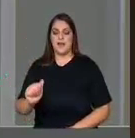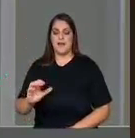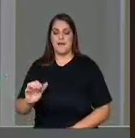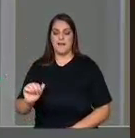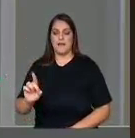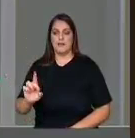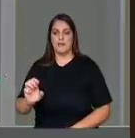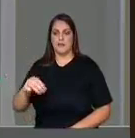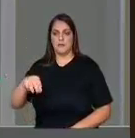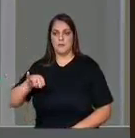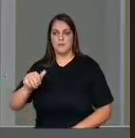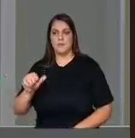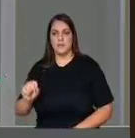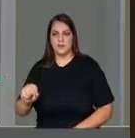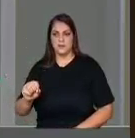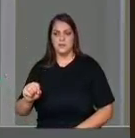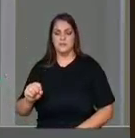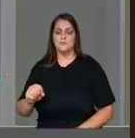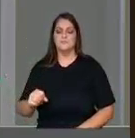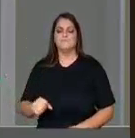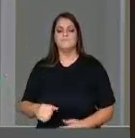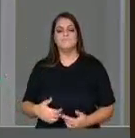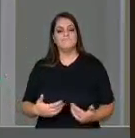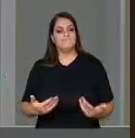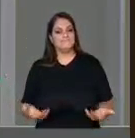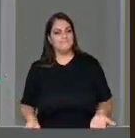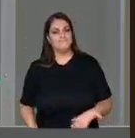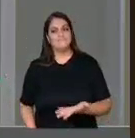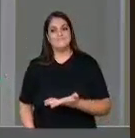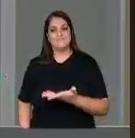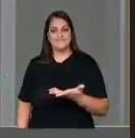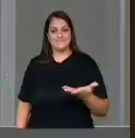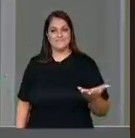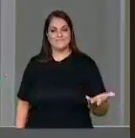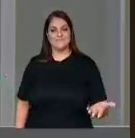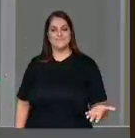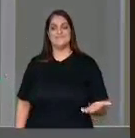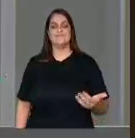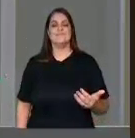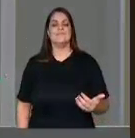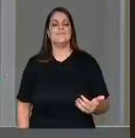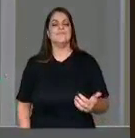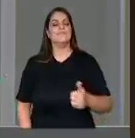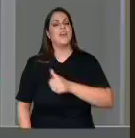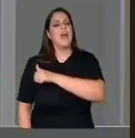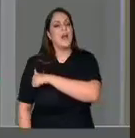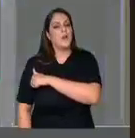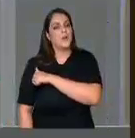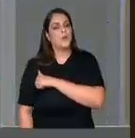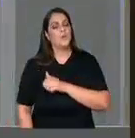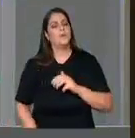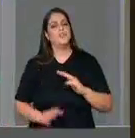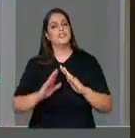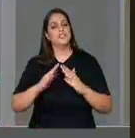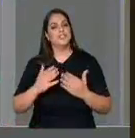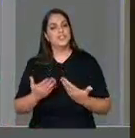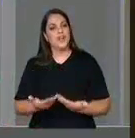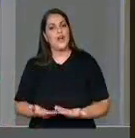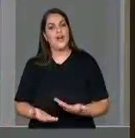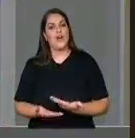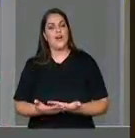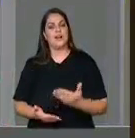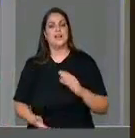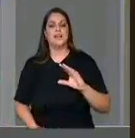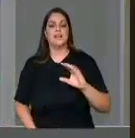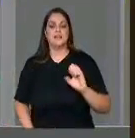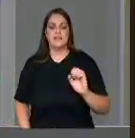Academias, cumprimentar os alunos do CEF de Ceilândia. É